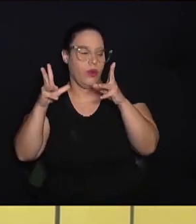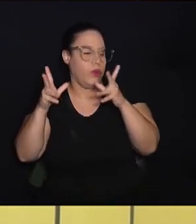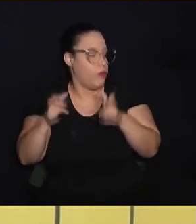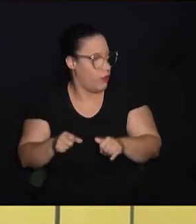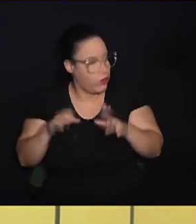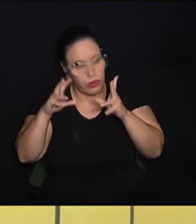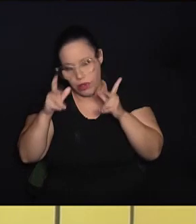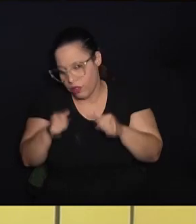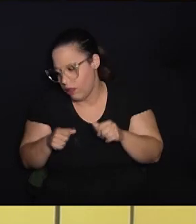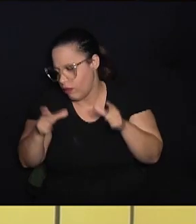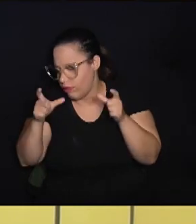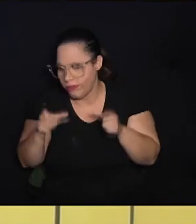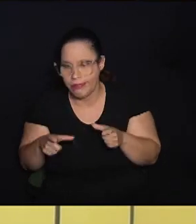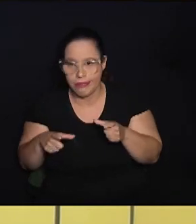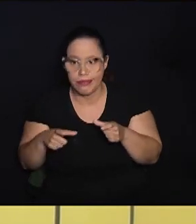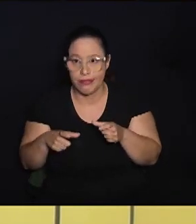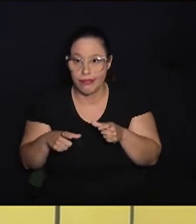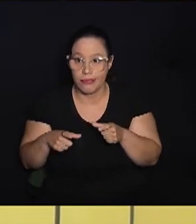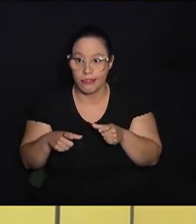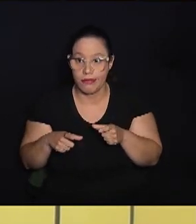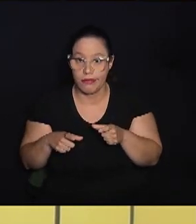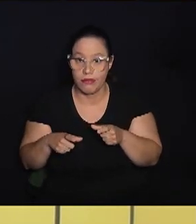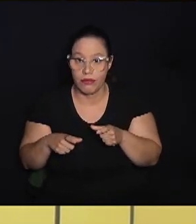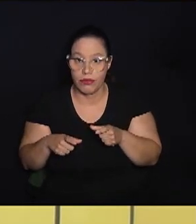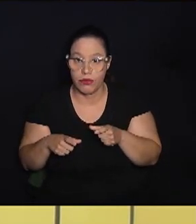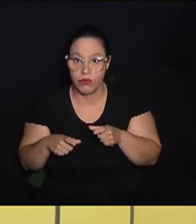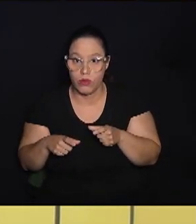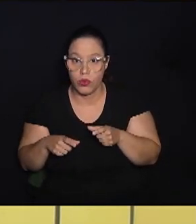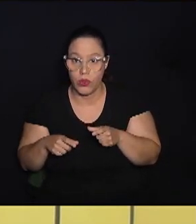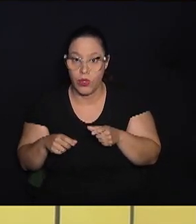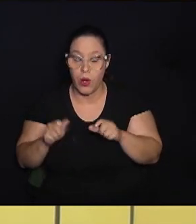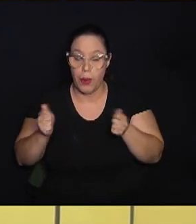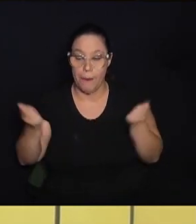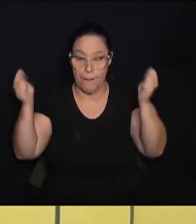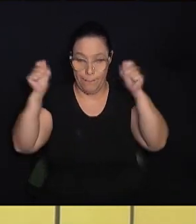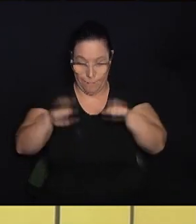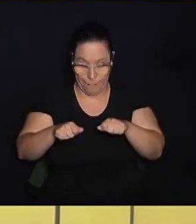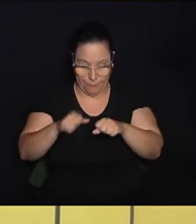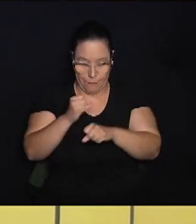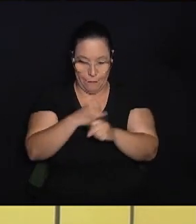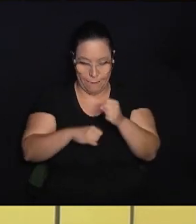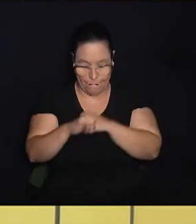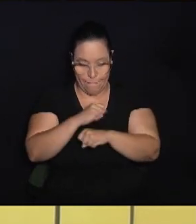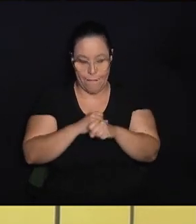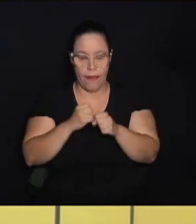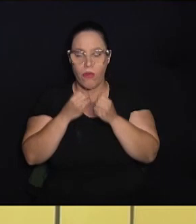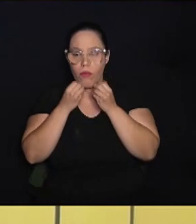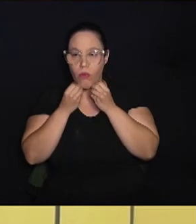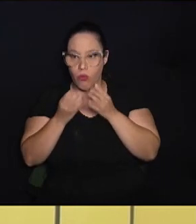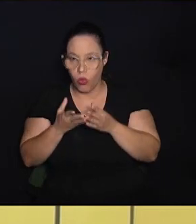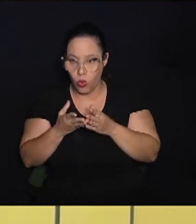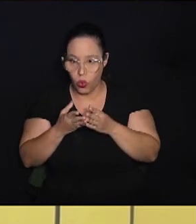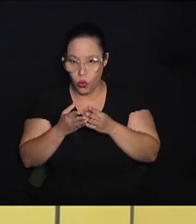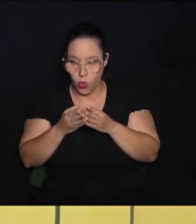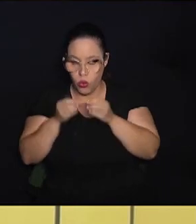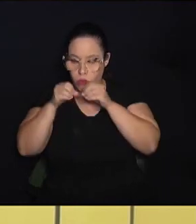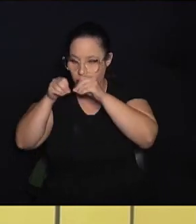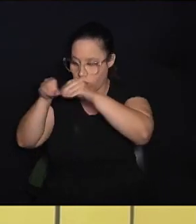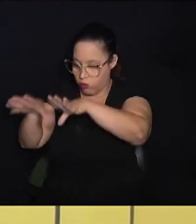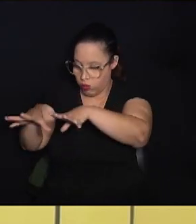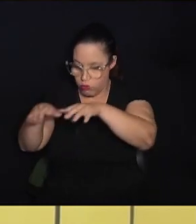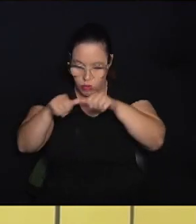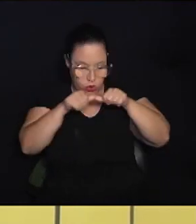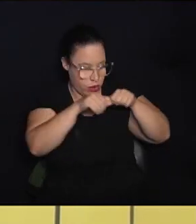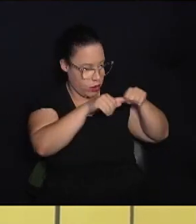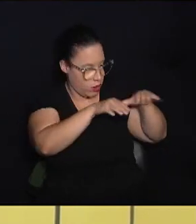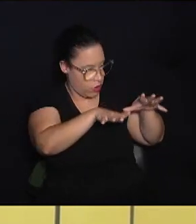coisa isso possibilitou a internet é uma ferramenta boa eu acho que para as pessoas divulgarem uma ferramenta boa para